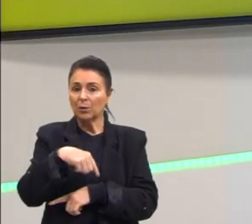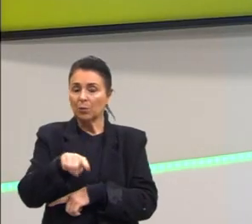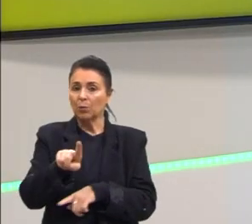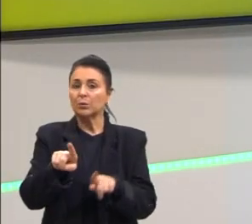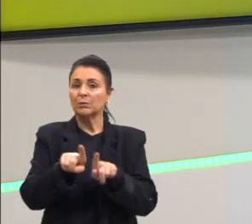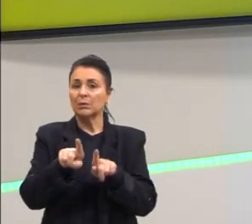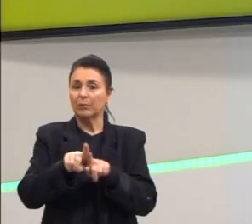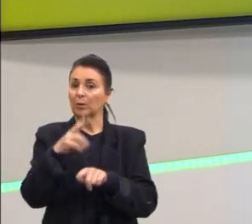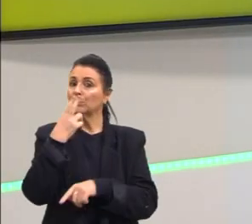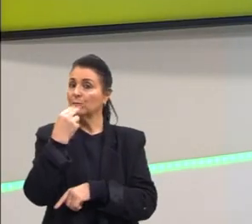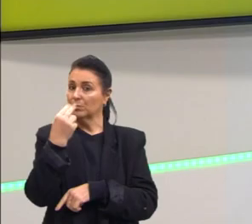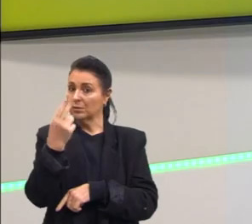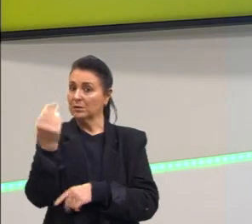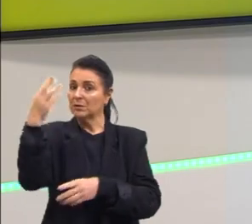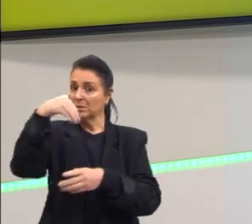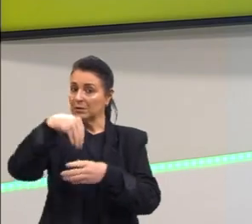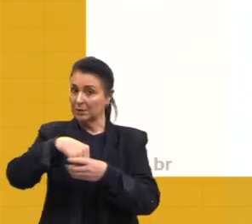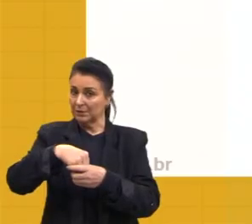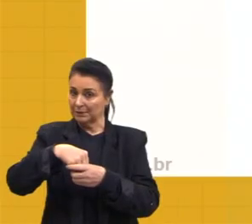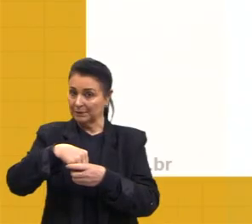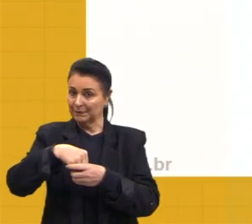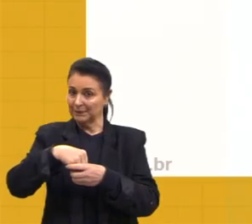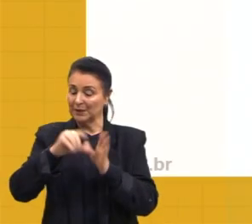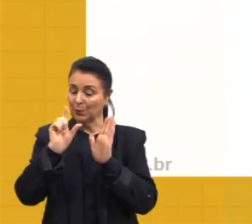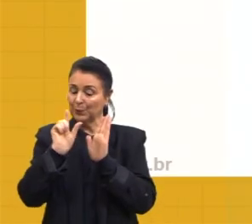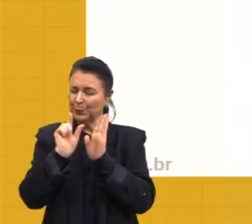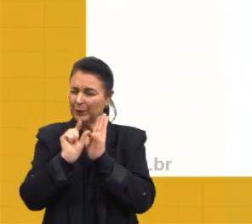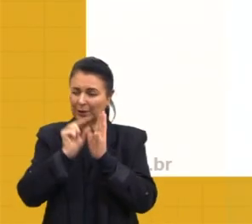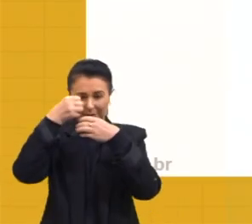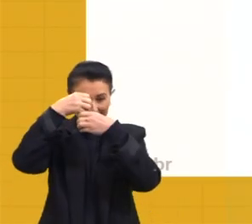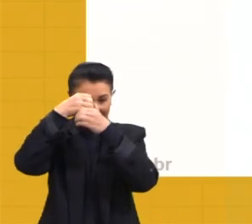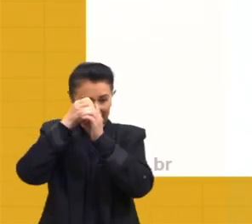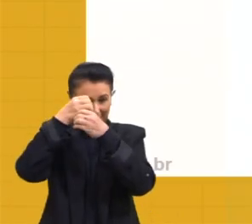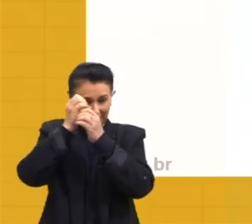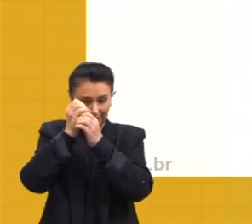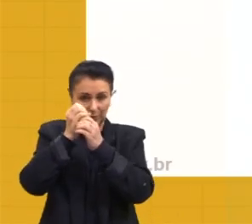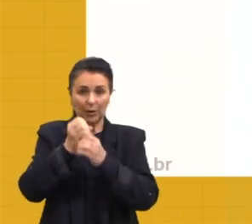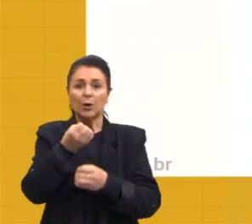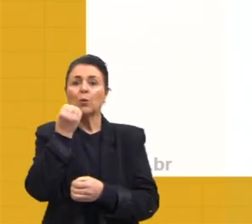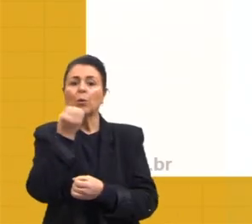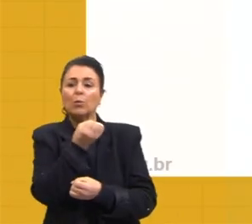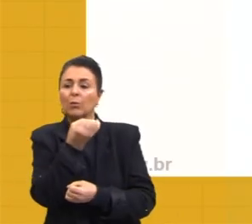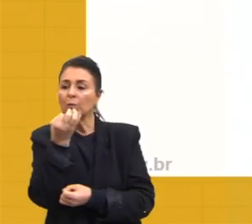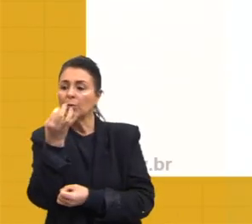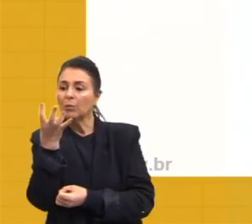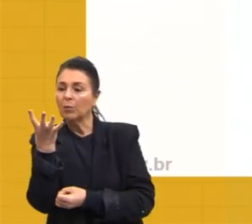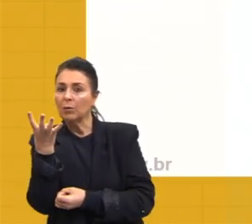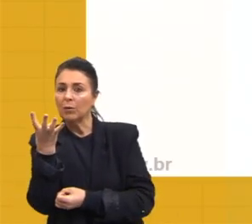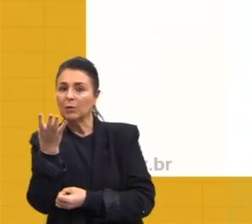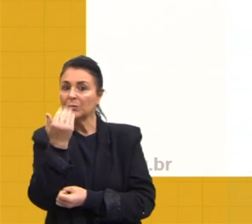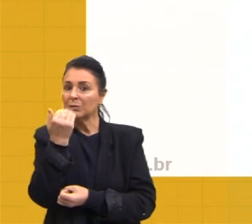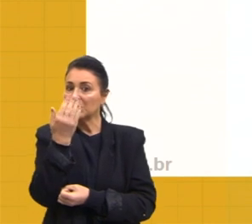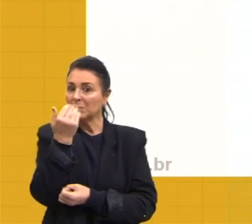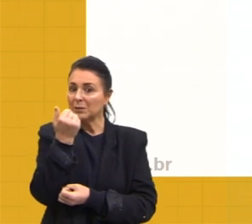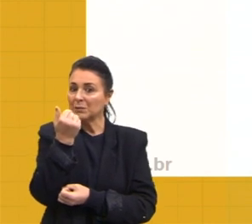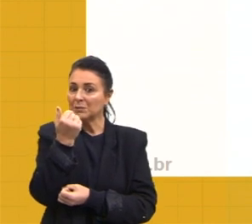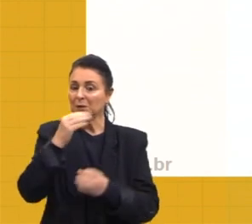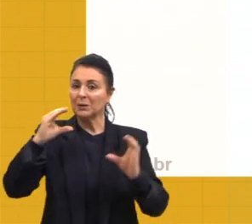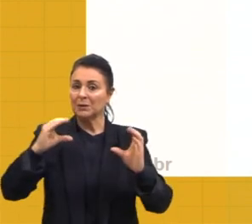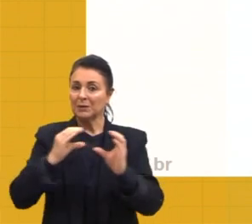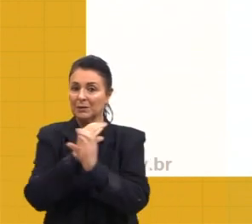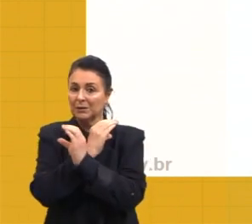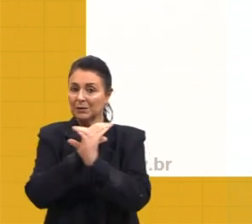micronutrientes na nós estamos falando dos macronutrientes Então como quantificar as calorias dos alimentos as calorias dos alimentos